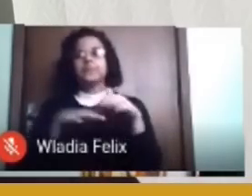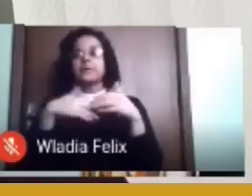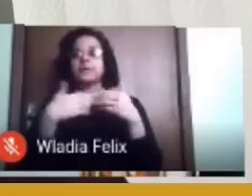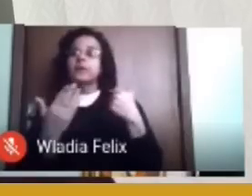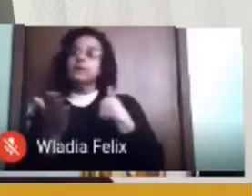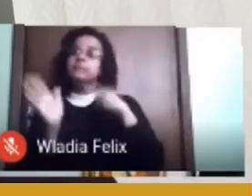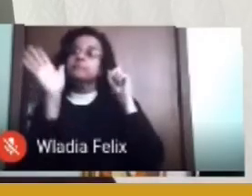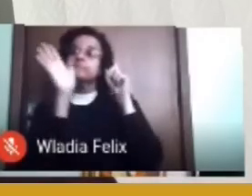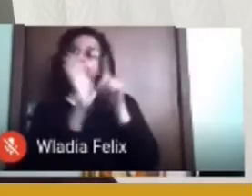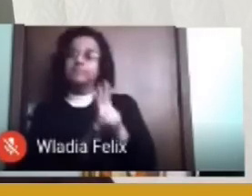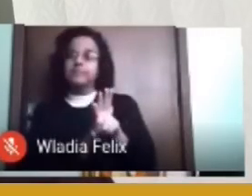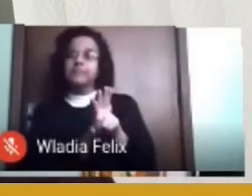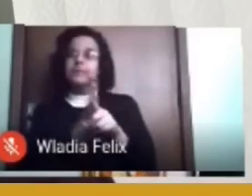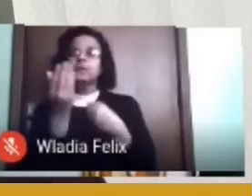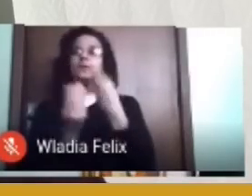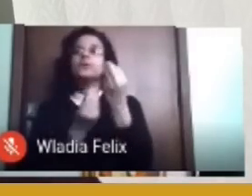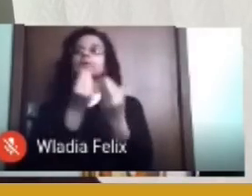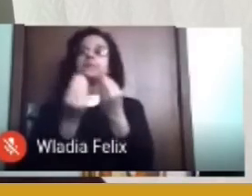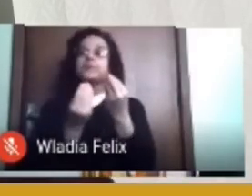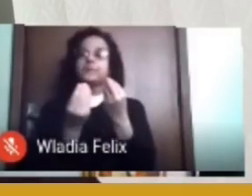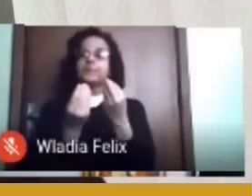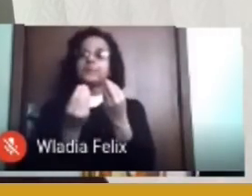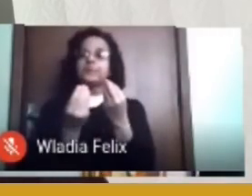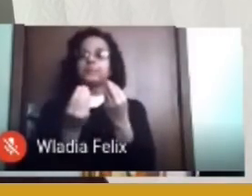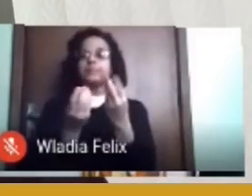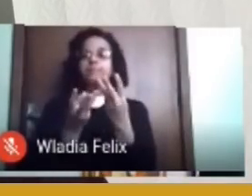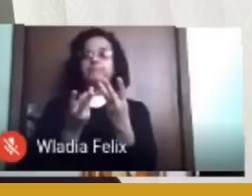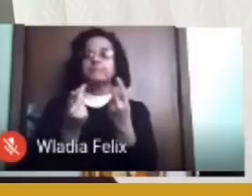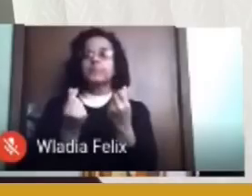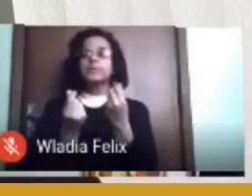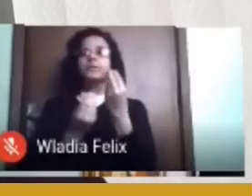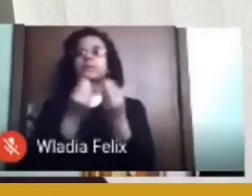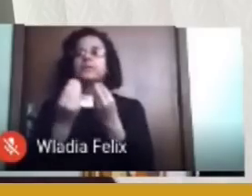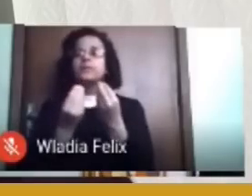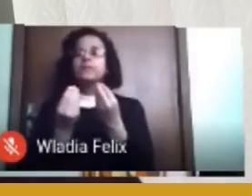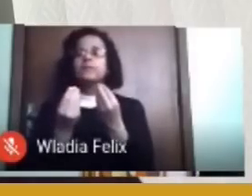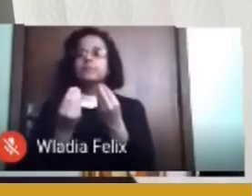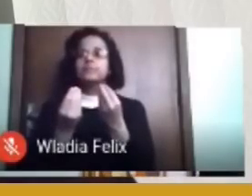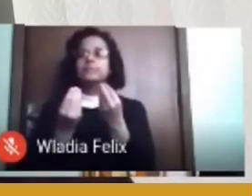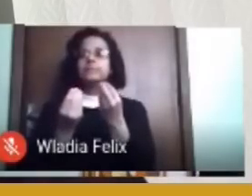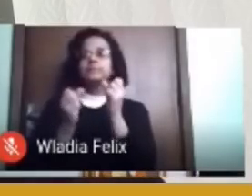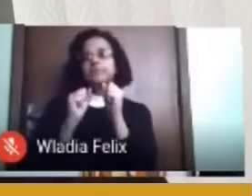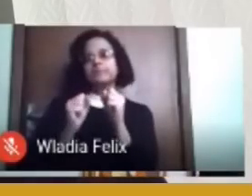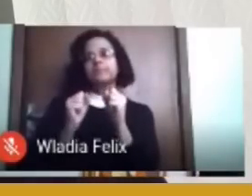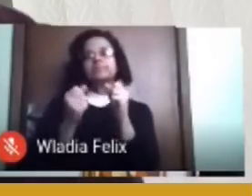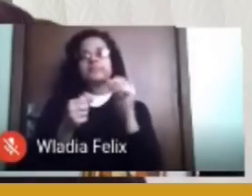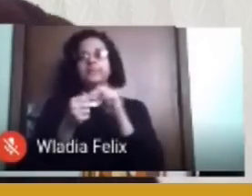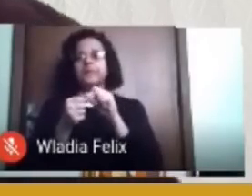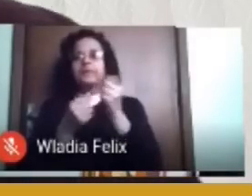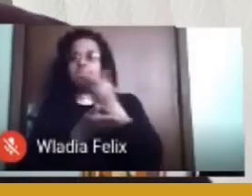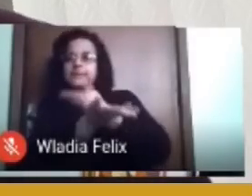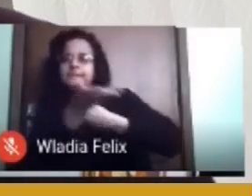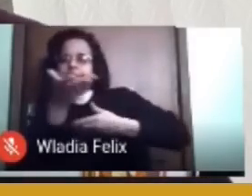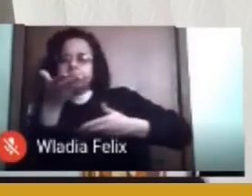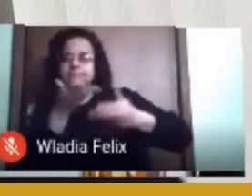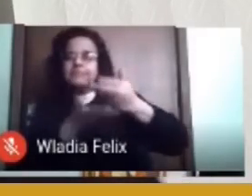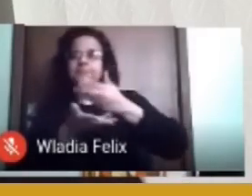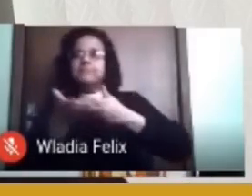estreitar esse caminho do entendimento para a violência, já foi respondida. Eu acredito que, dessa forma,